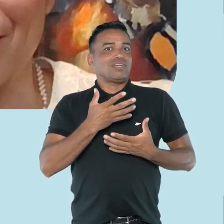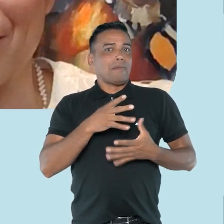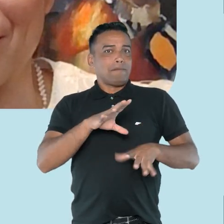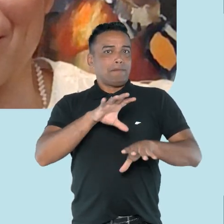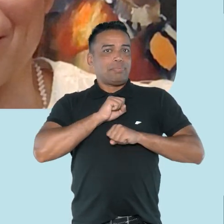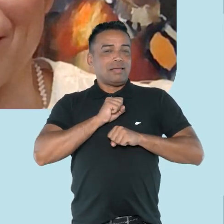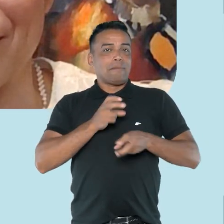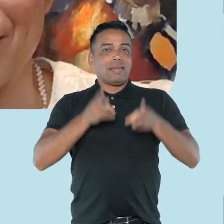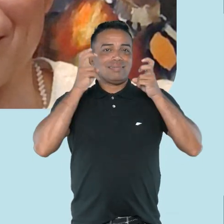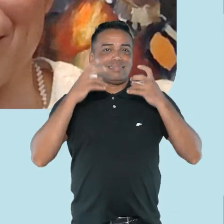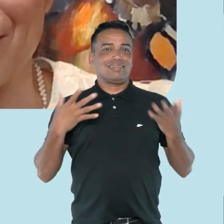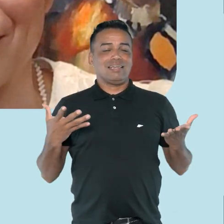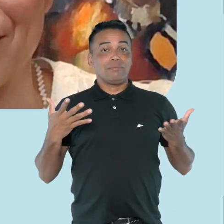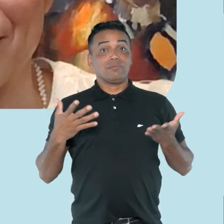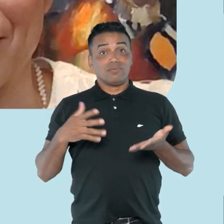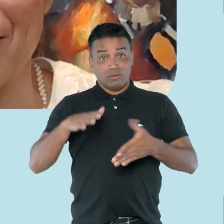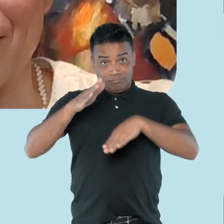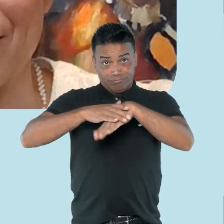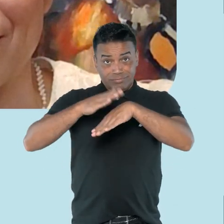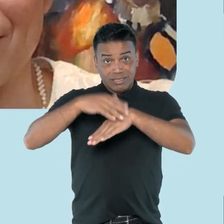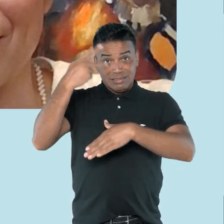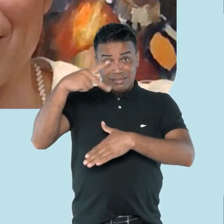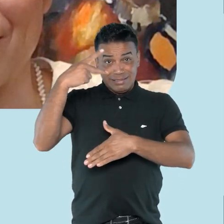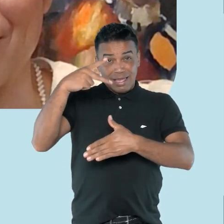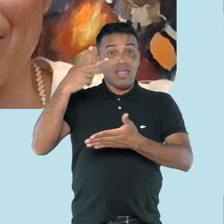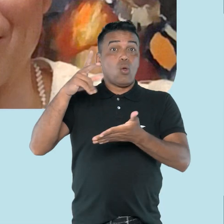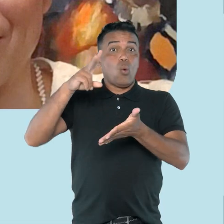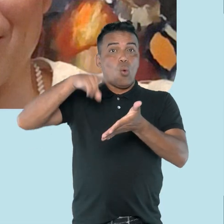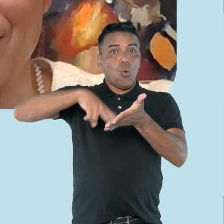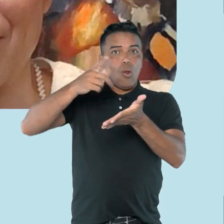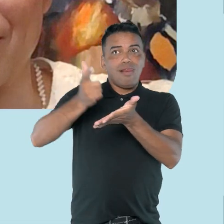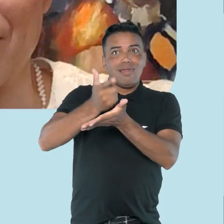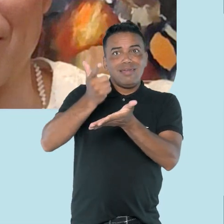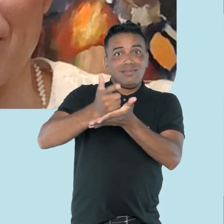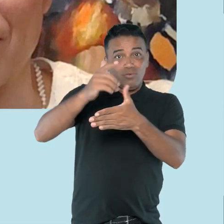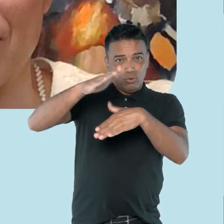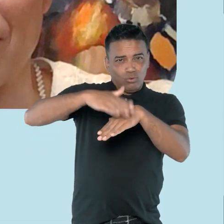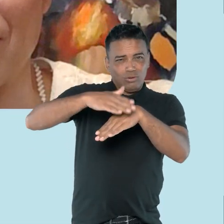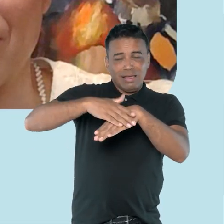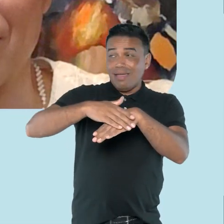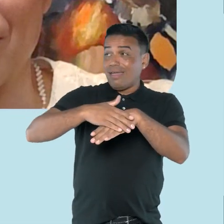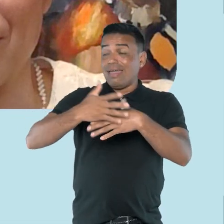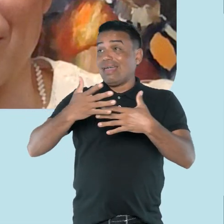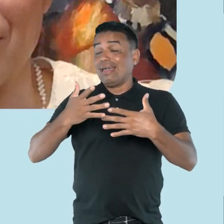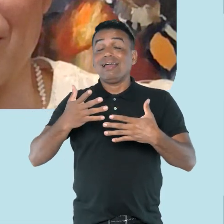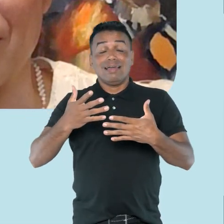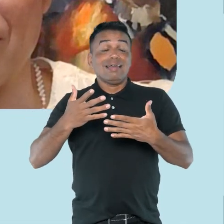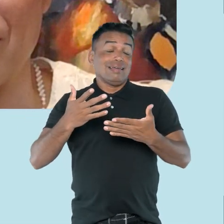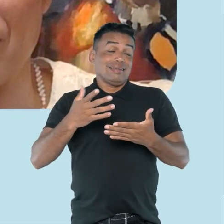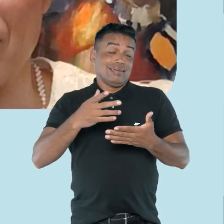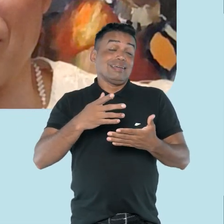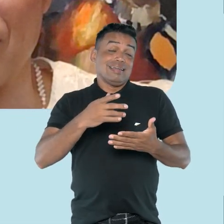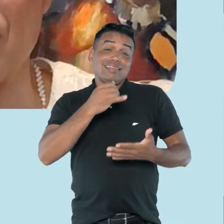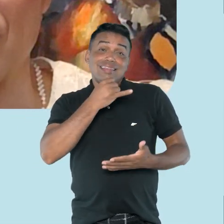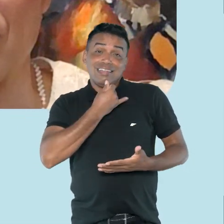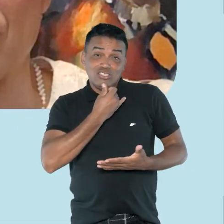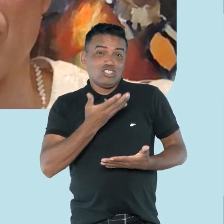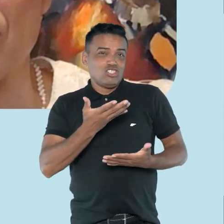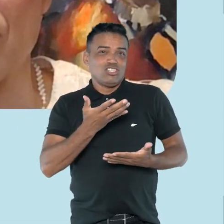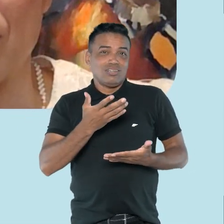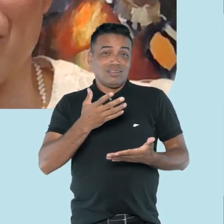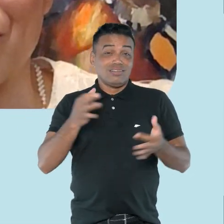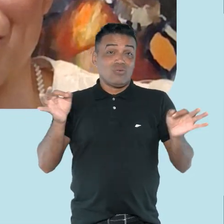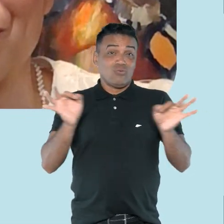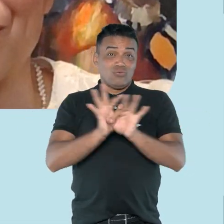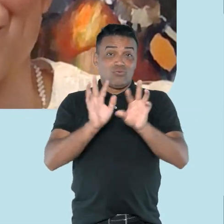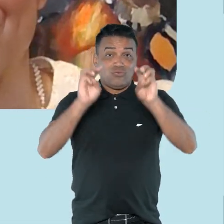ou como isso chega para você, mas o seu livro ele é avassalador, assim. É triste, eu tenho que te dizer